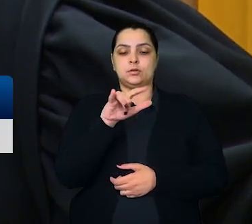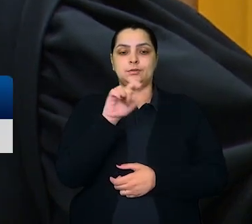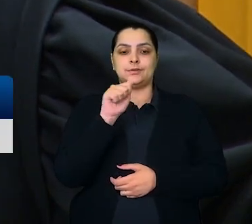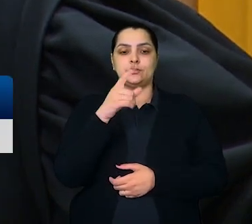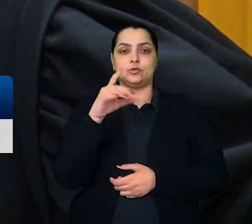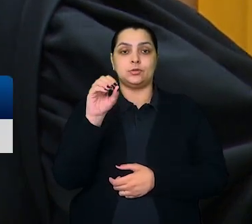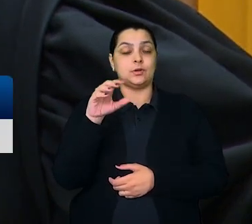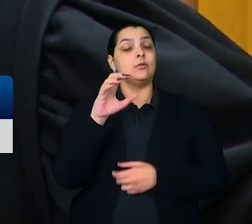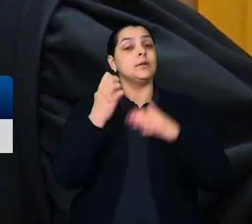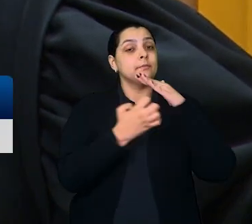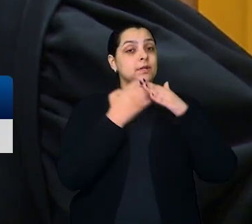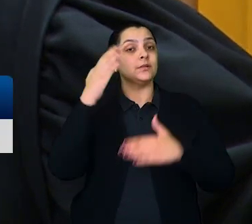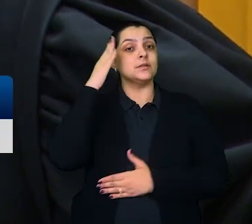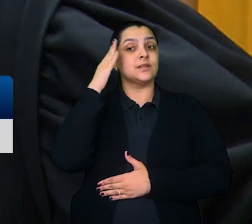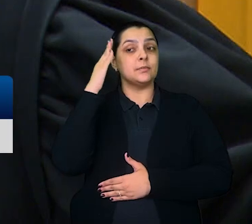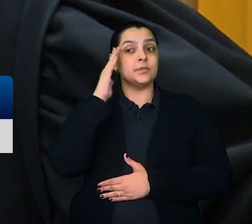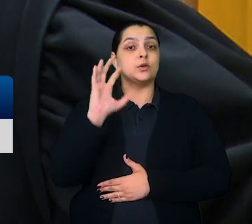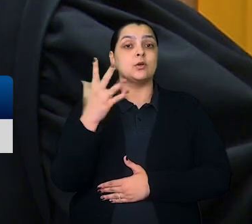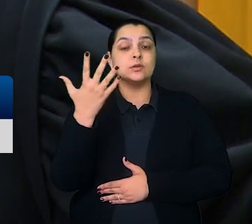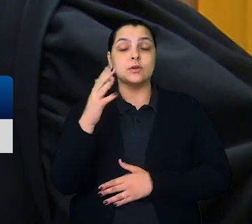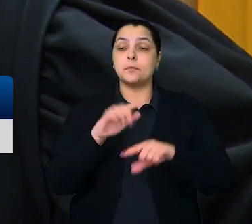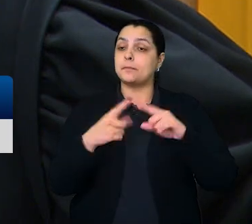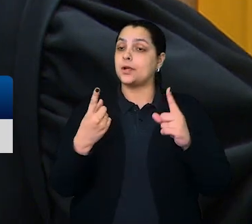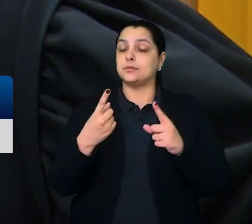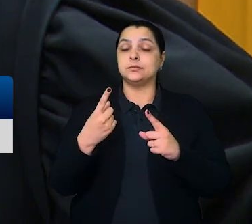tinha conhecimento dos fatos, não adotou